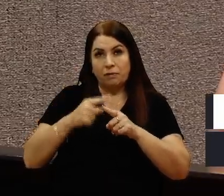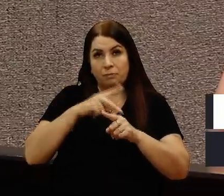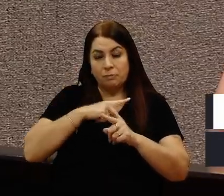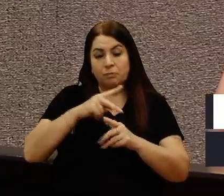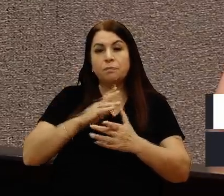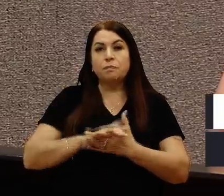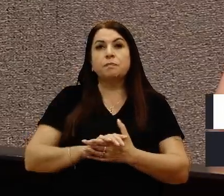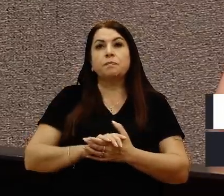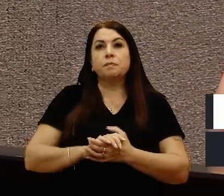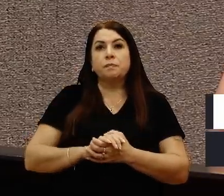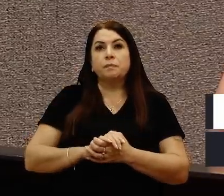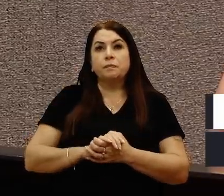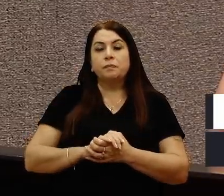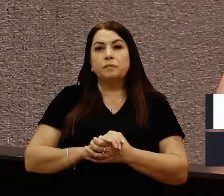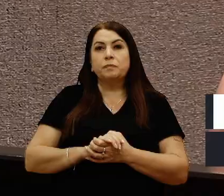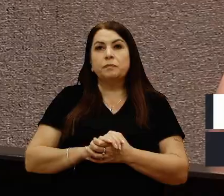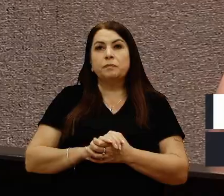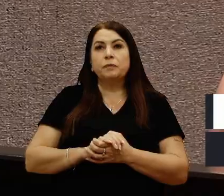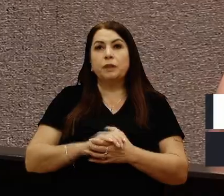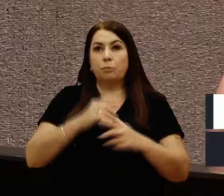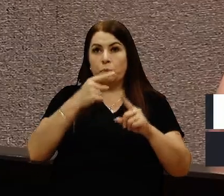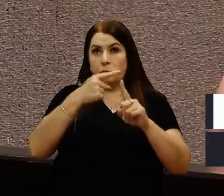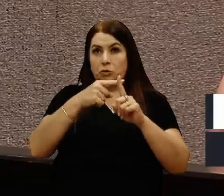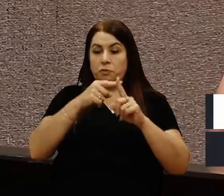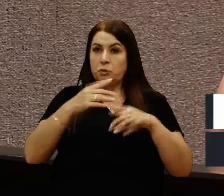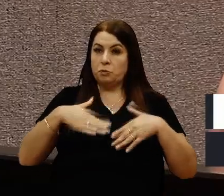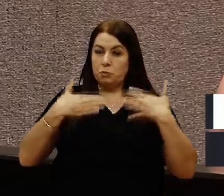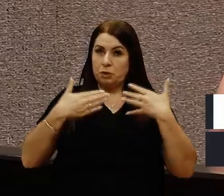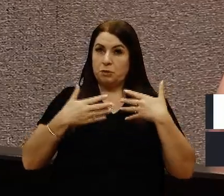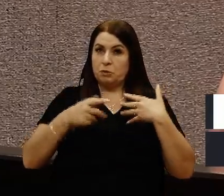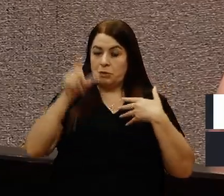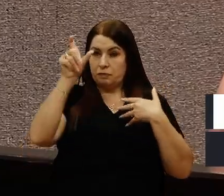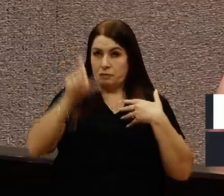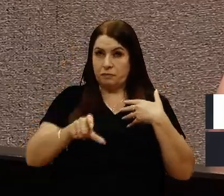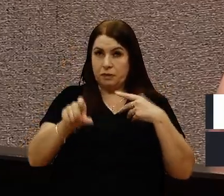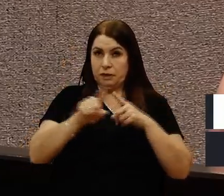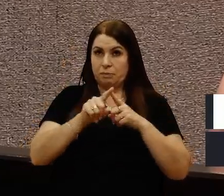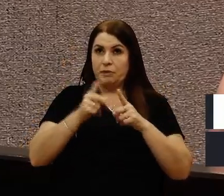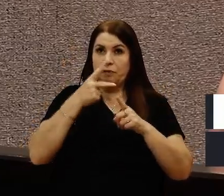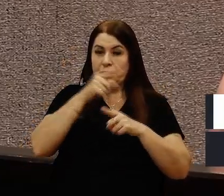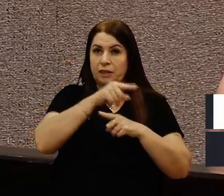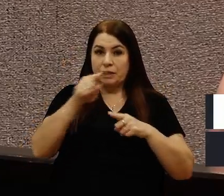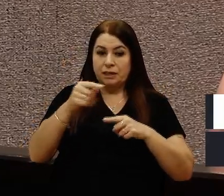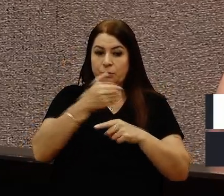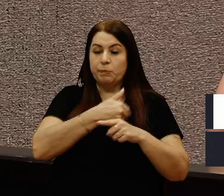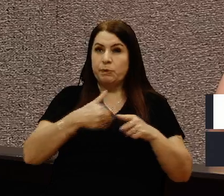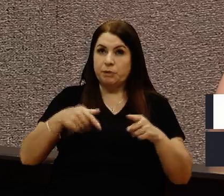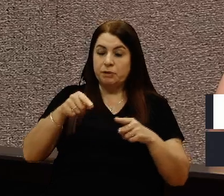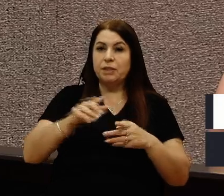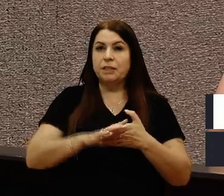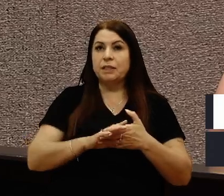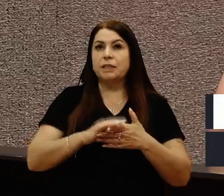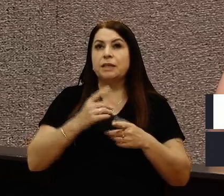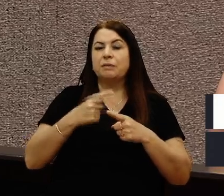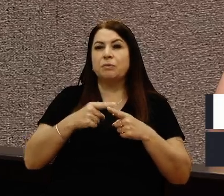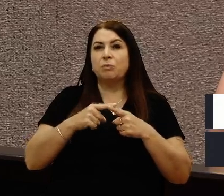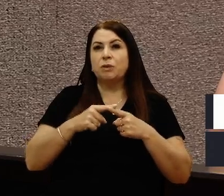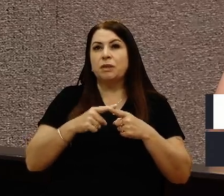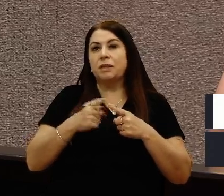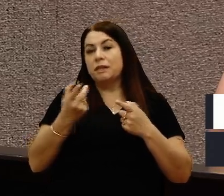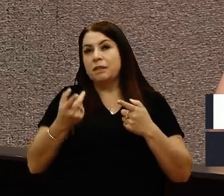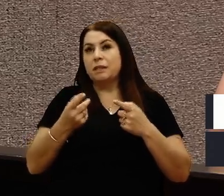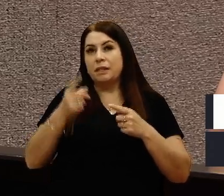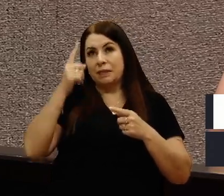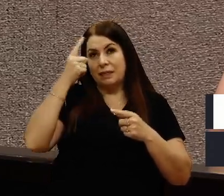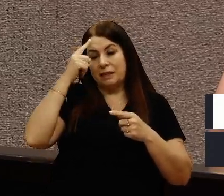presidente. E dizer que positivamente me surpreendo com a sua postura, deixo manifestado aqui publicamente isso, porque até por uma questão